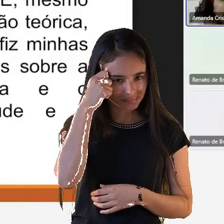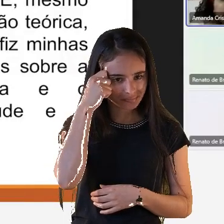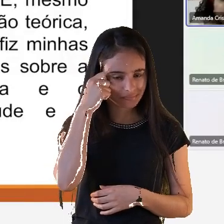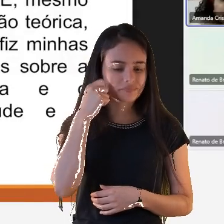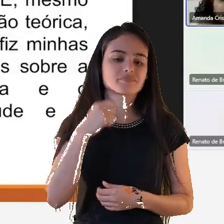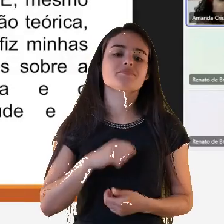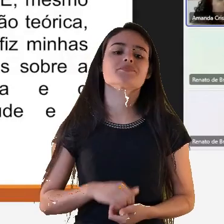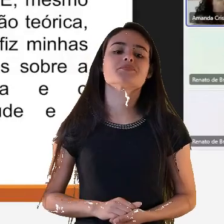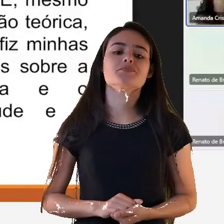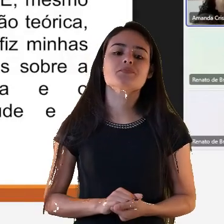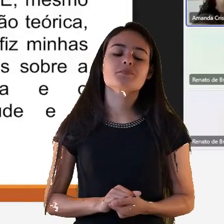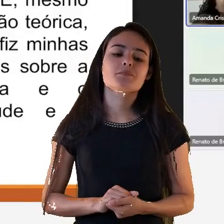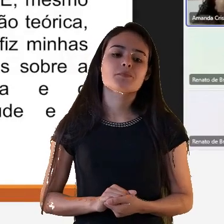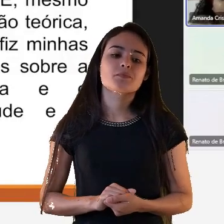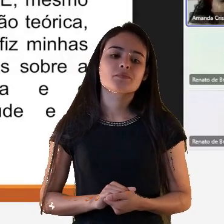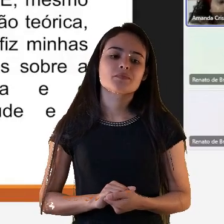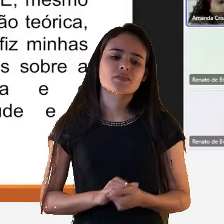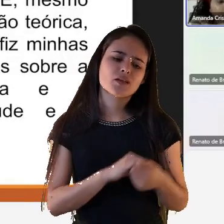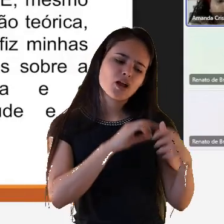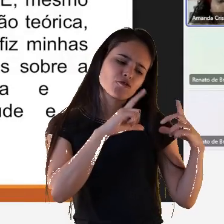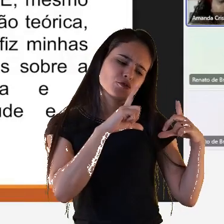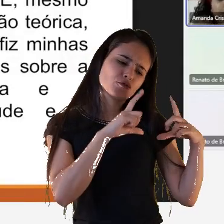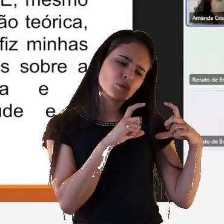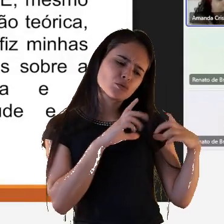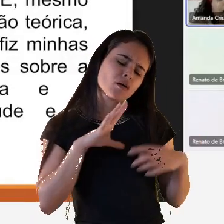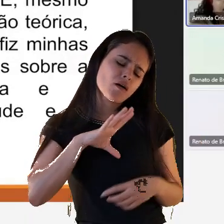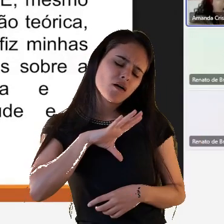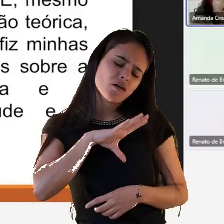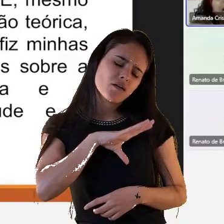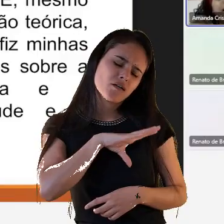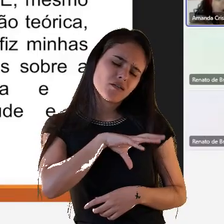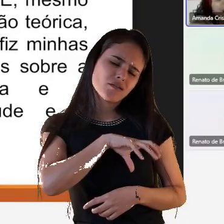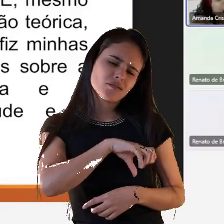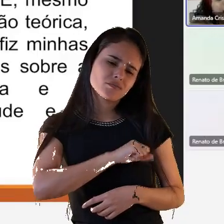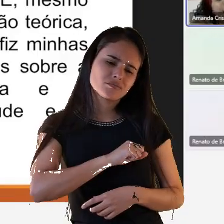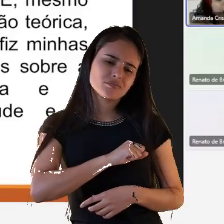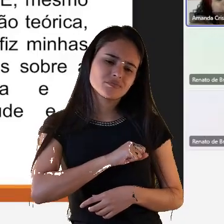tenho assim muito afeto mesmo, né?